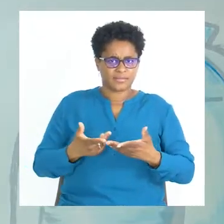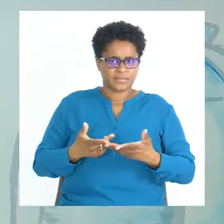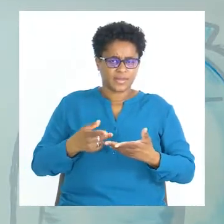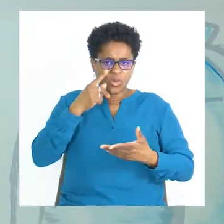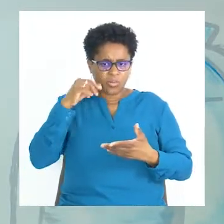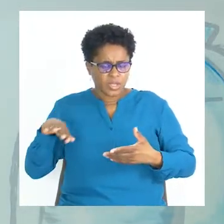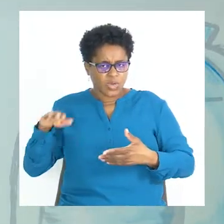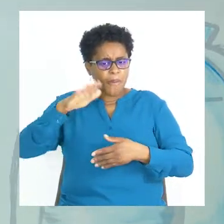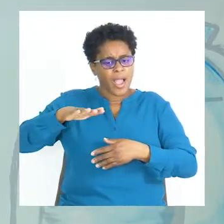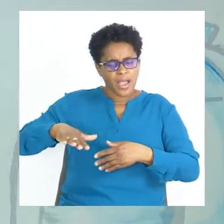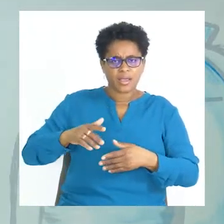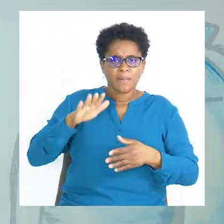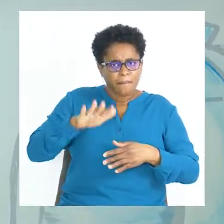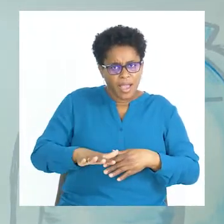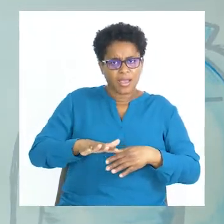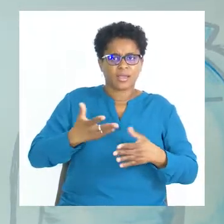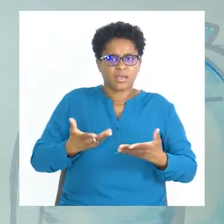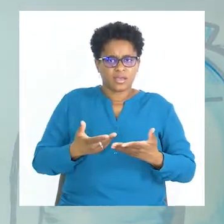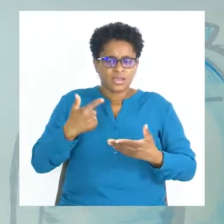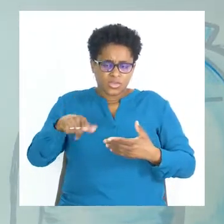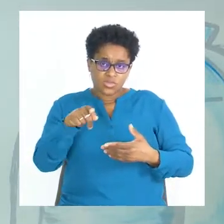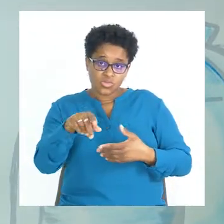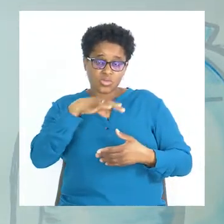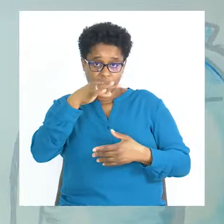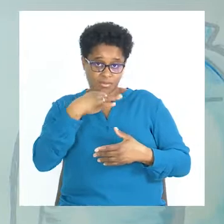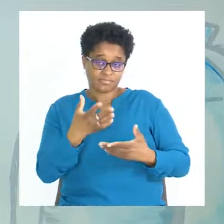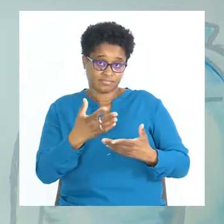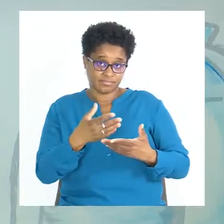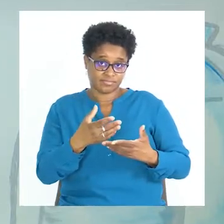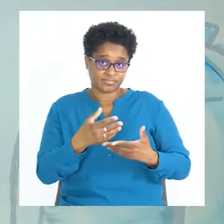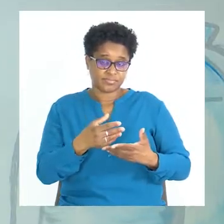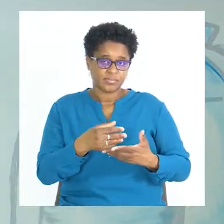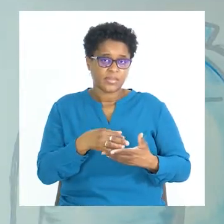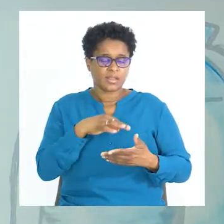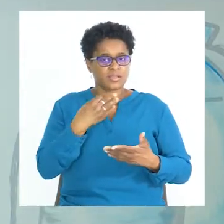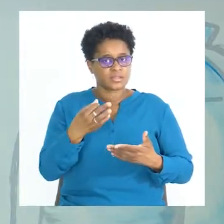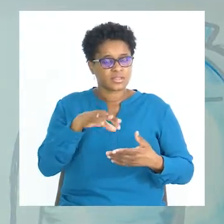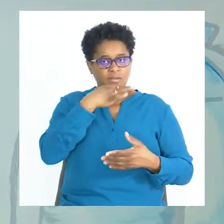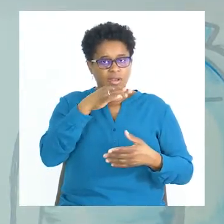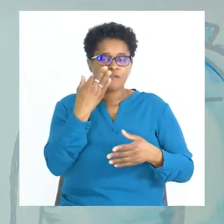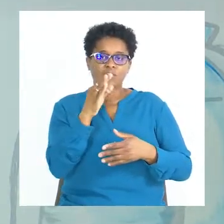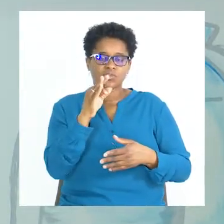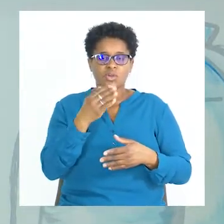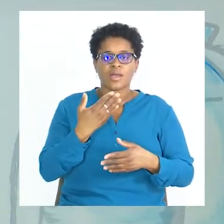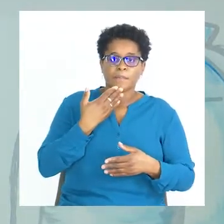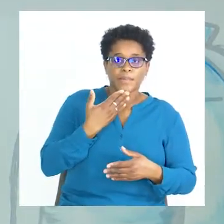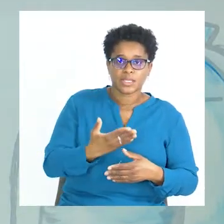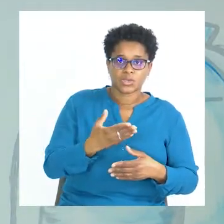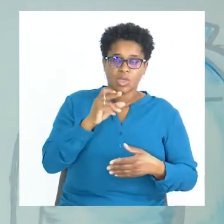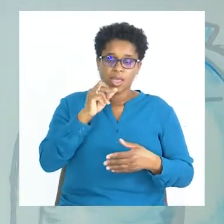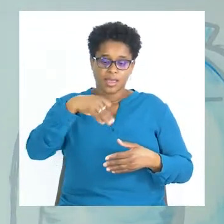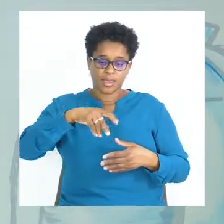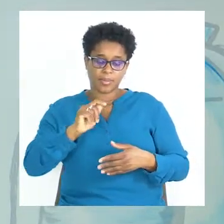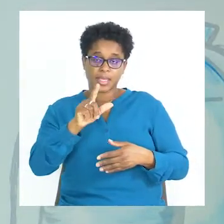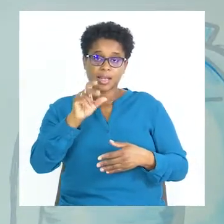menino, para! Tu estás agindo. E, ao agir, estás a utilizar a função apelativa.